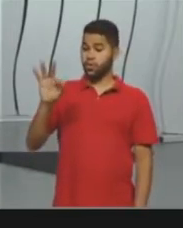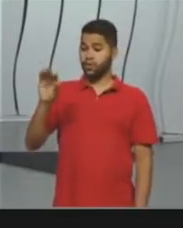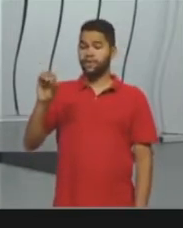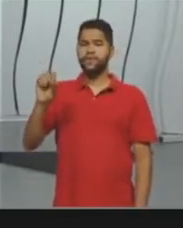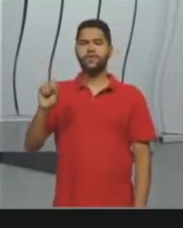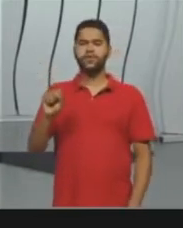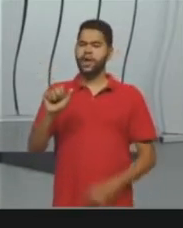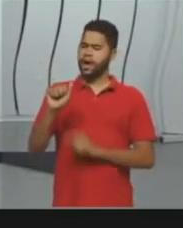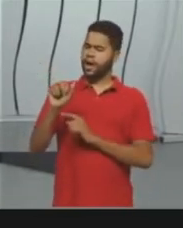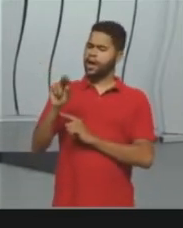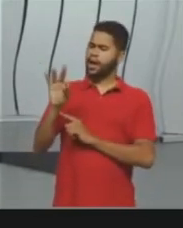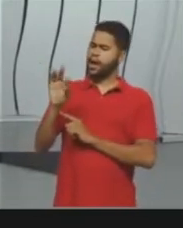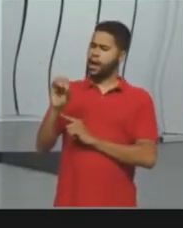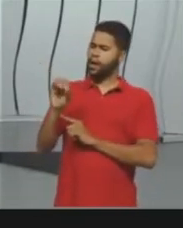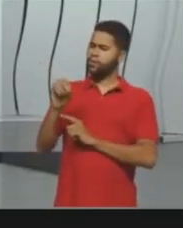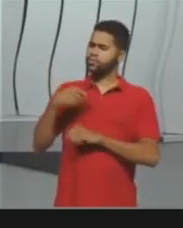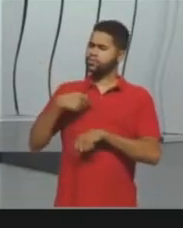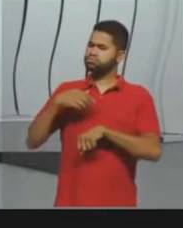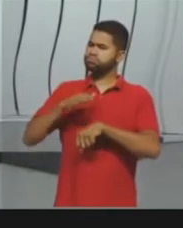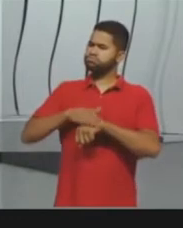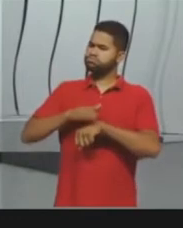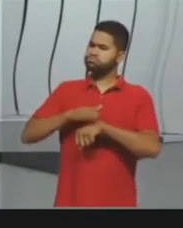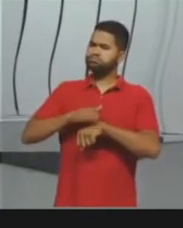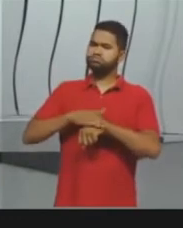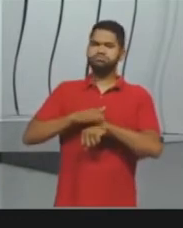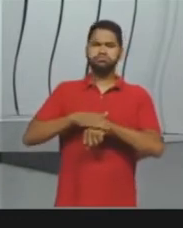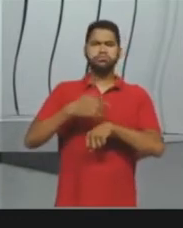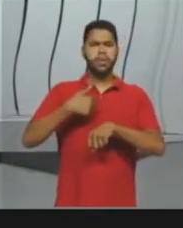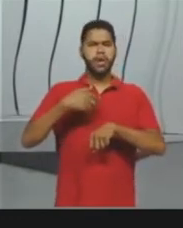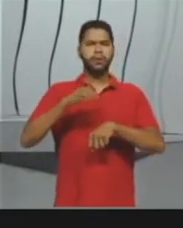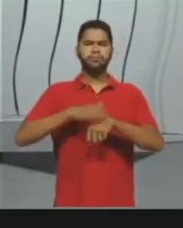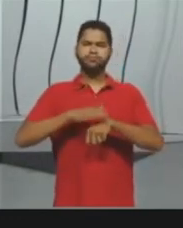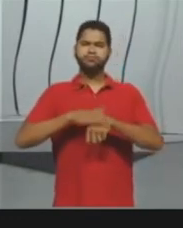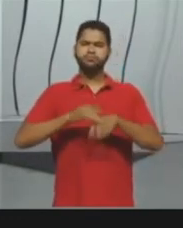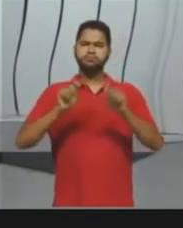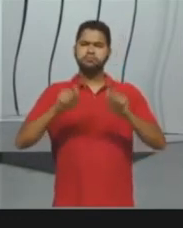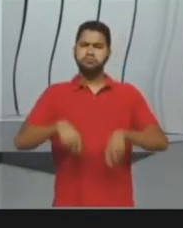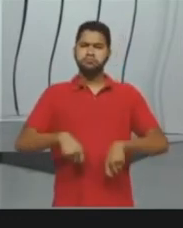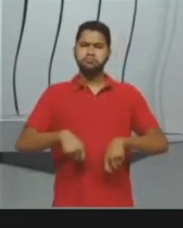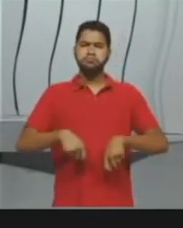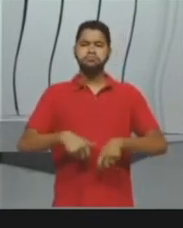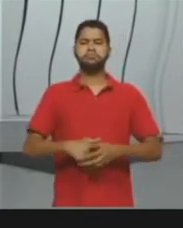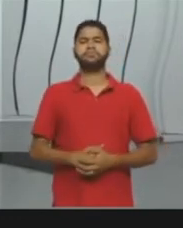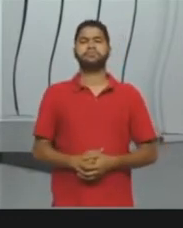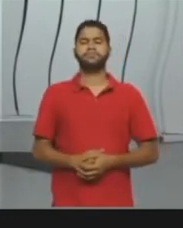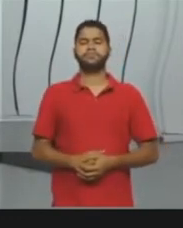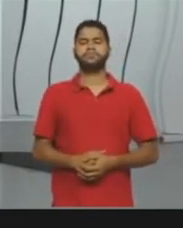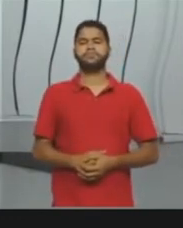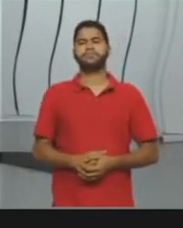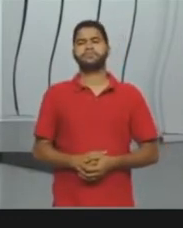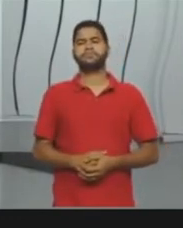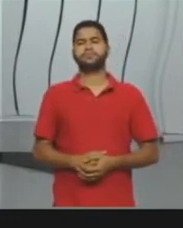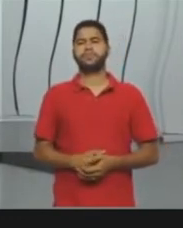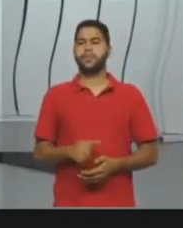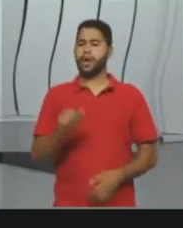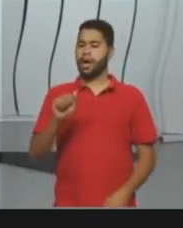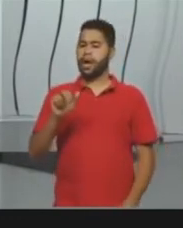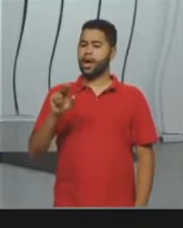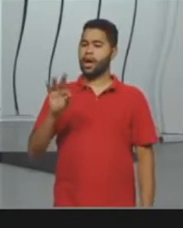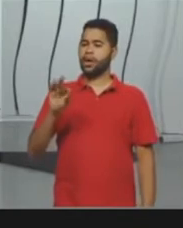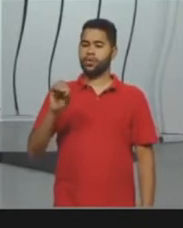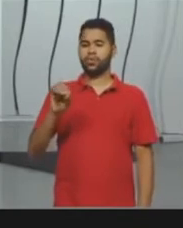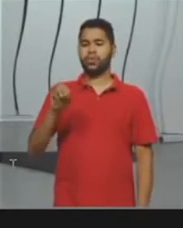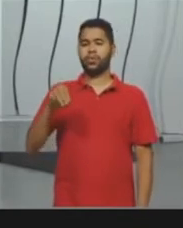auto, a gente pensa em suficiência, autossuficiência, si mesmo, né? Um automóvel